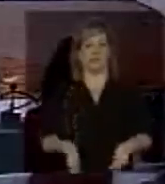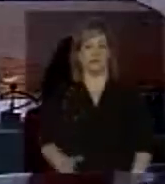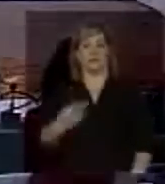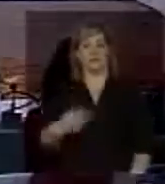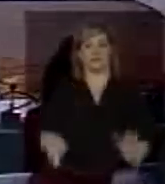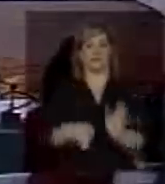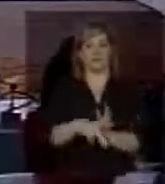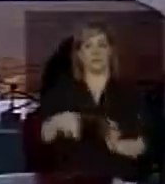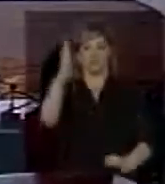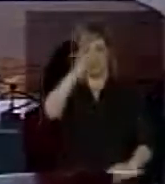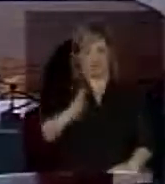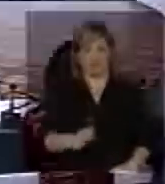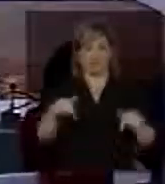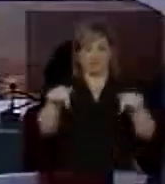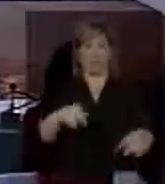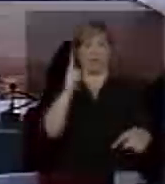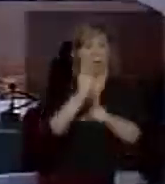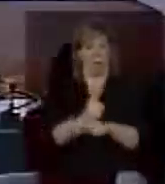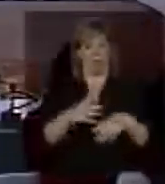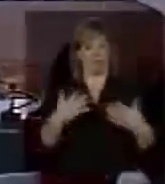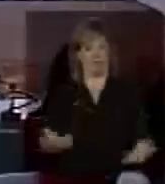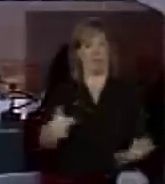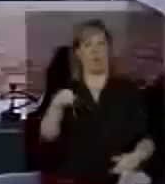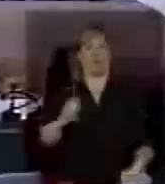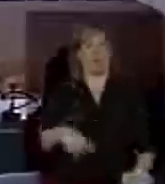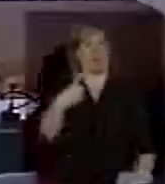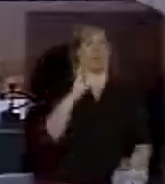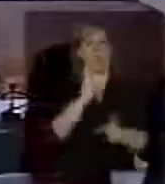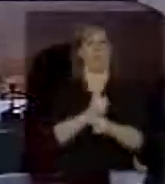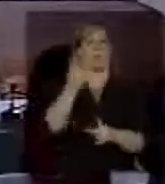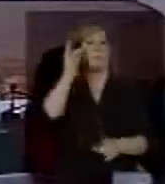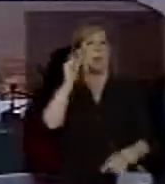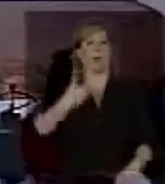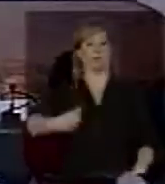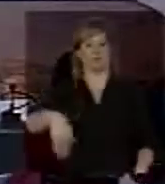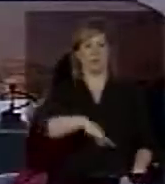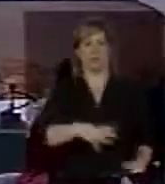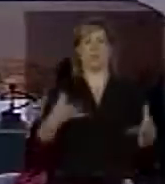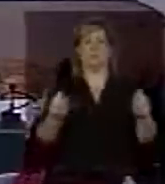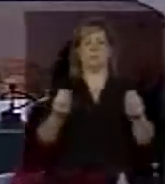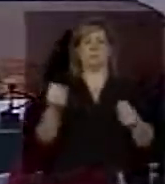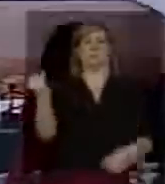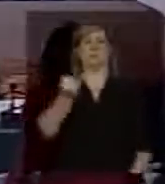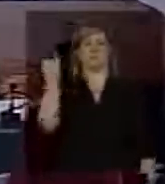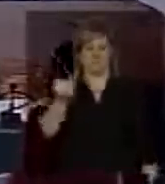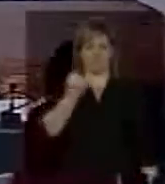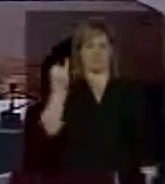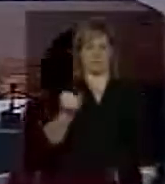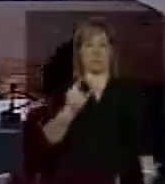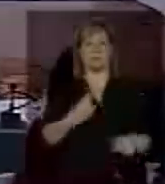brasileira esse encontro portanto é um encontro para nós muito